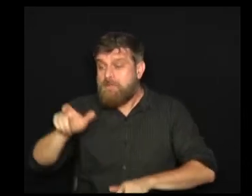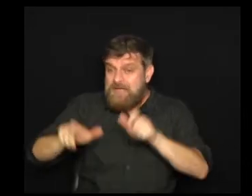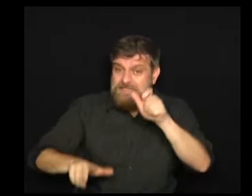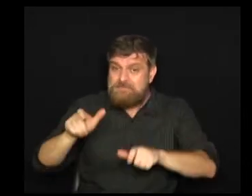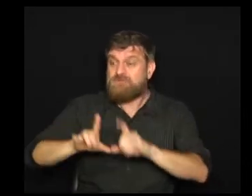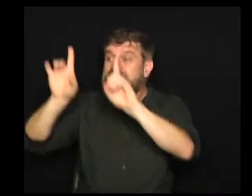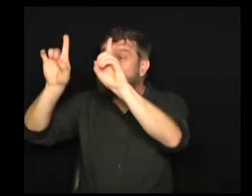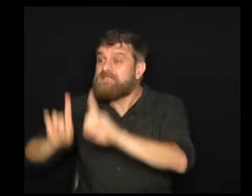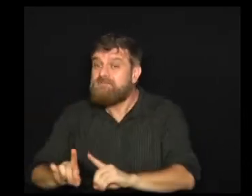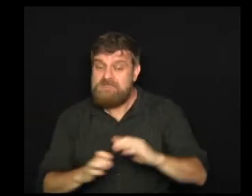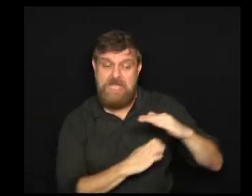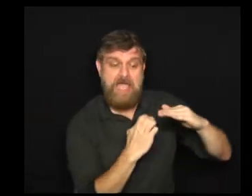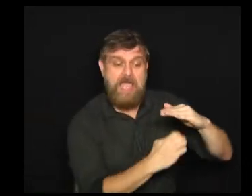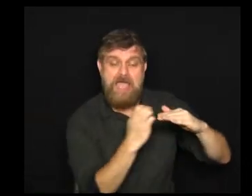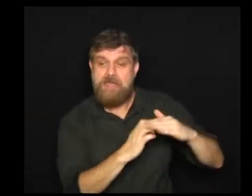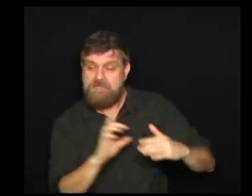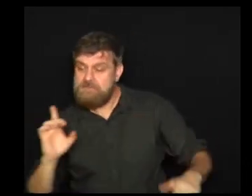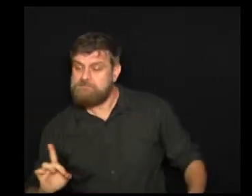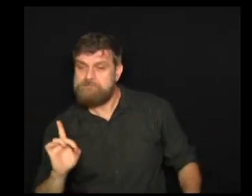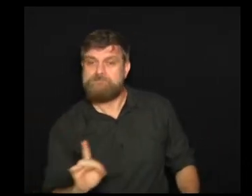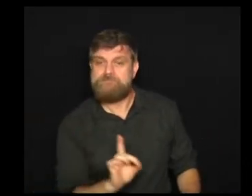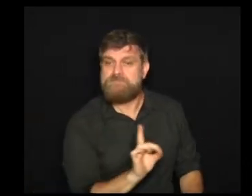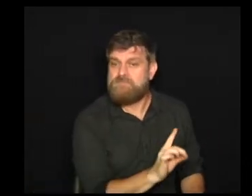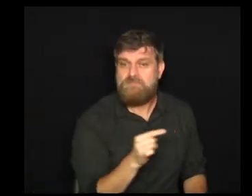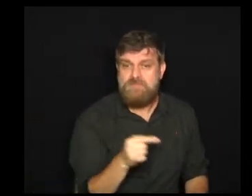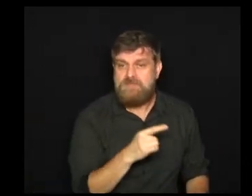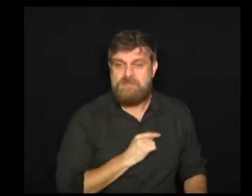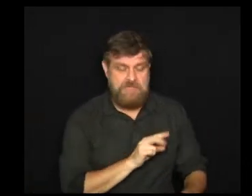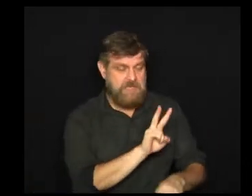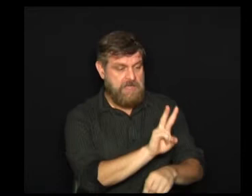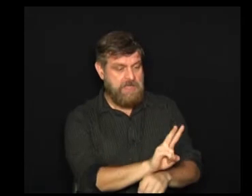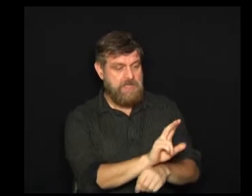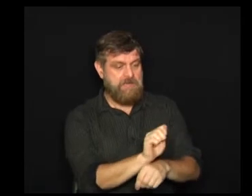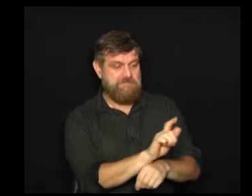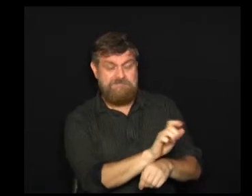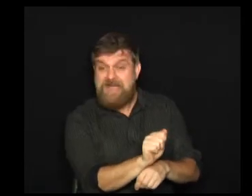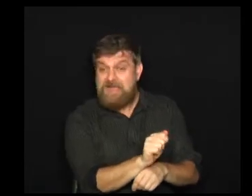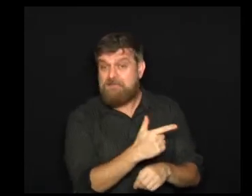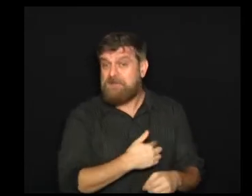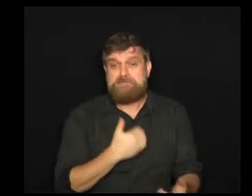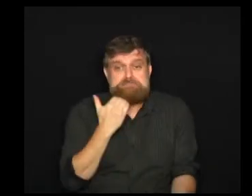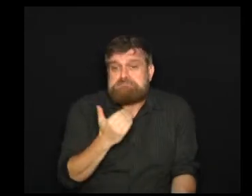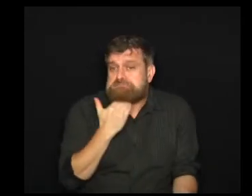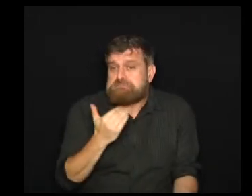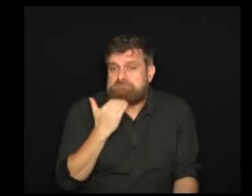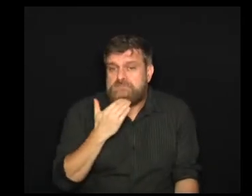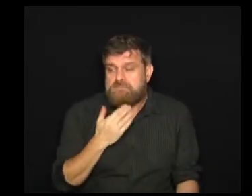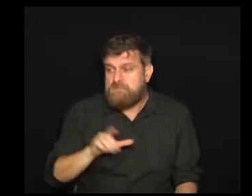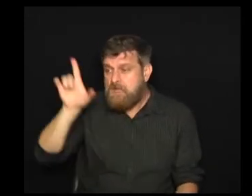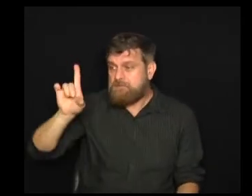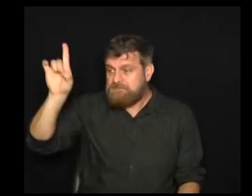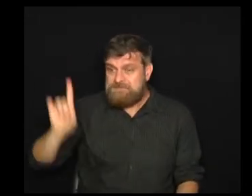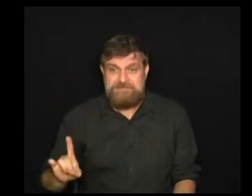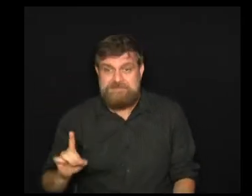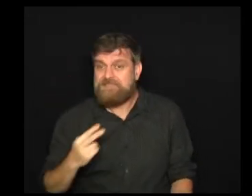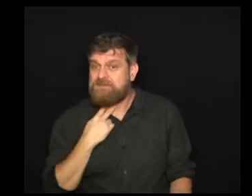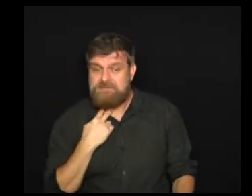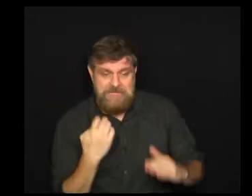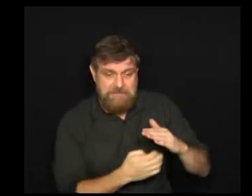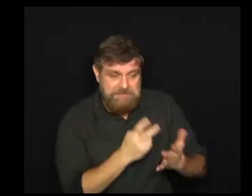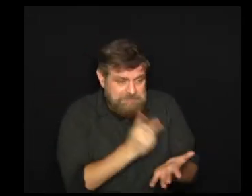até a empresa. Porque senão não adianta, né? Vai ficar colocando vaga lá e não vai achar ninguém nunca. E quando acha a pessoa não consegue ficar na